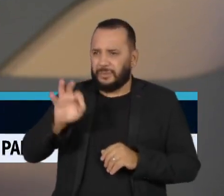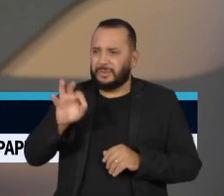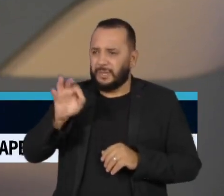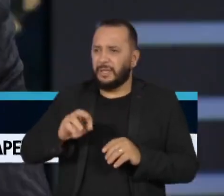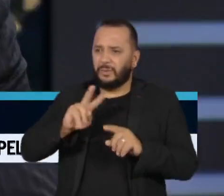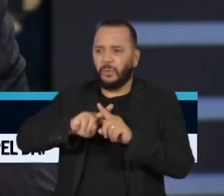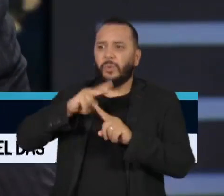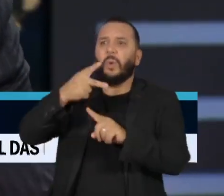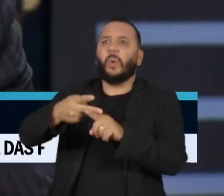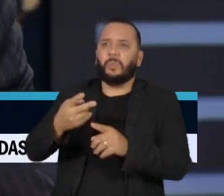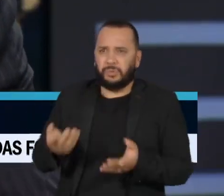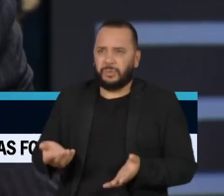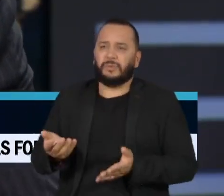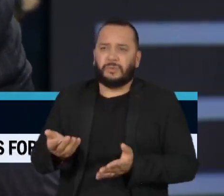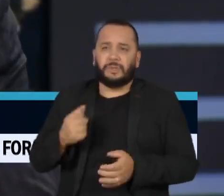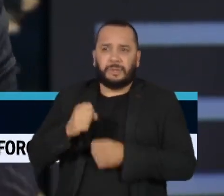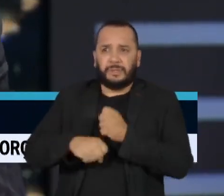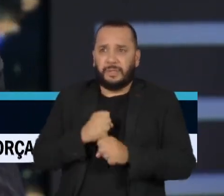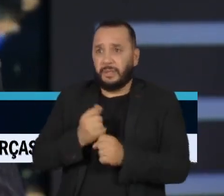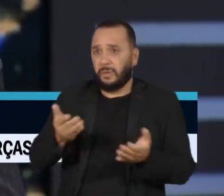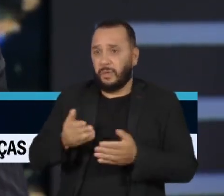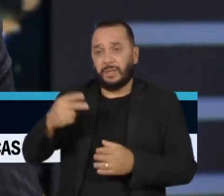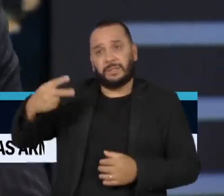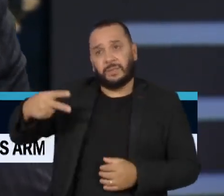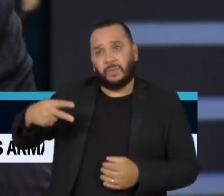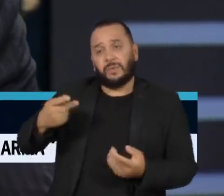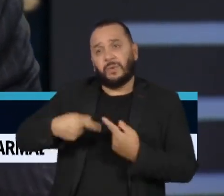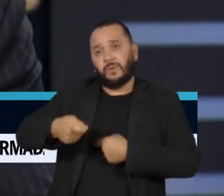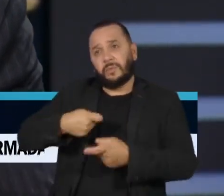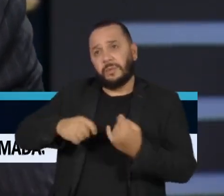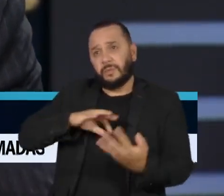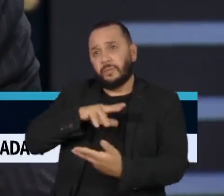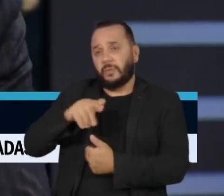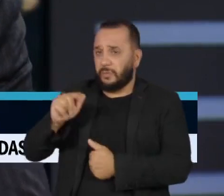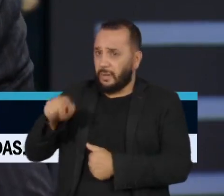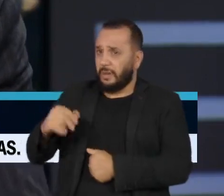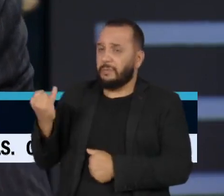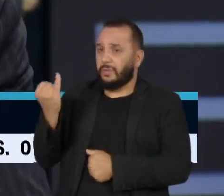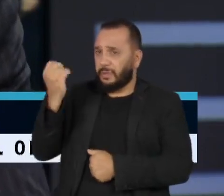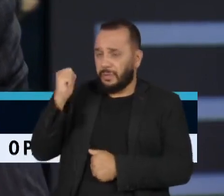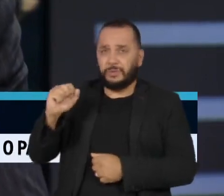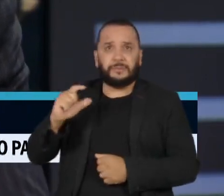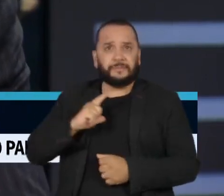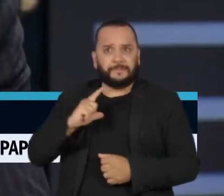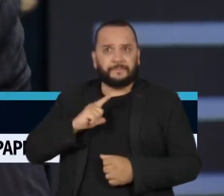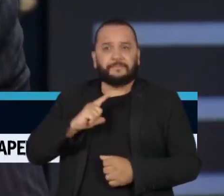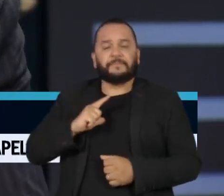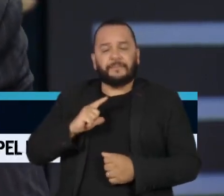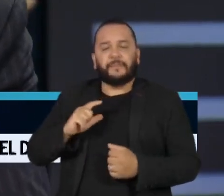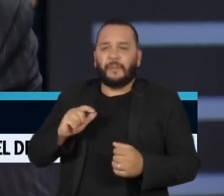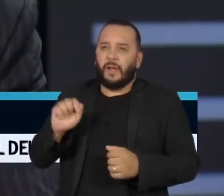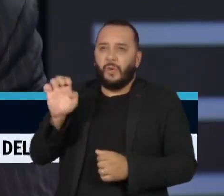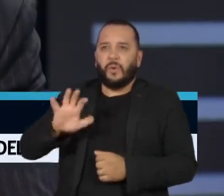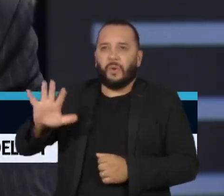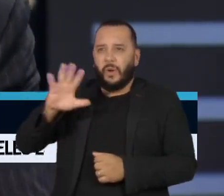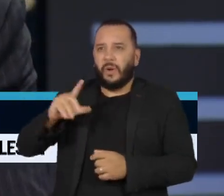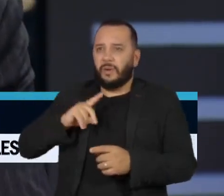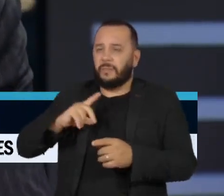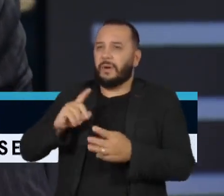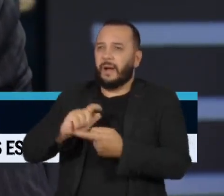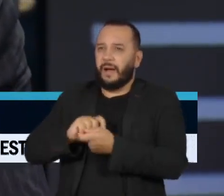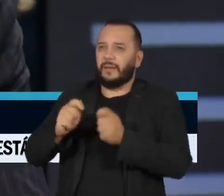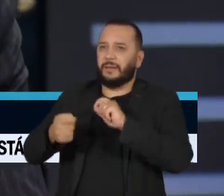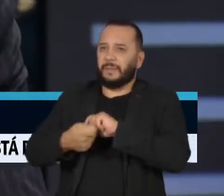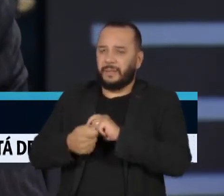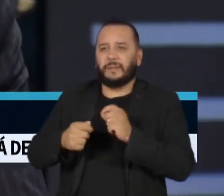dobro do que ela cresceu esse ano sendo a segunda economia do mundo ter um impacto eu acho que é a transição na energética que tá a Europa Está fazendo por conta de todo esse